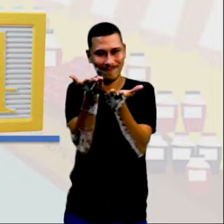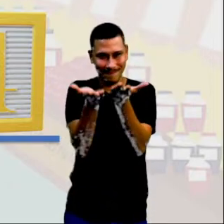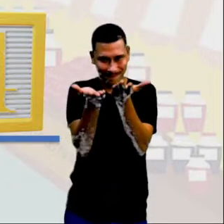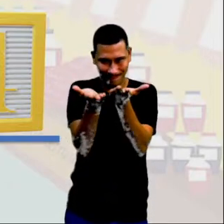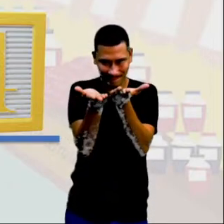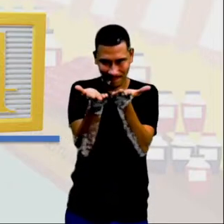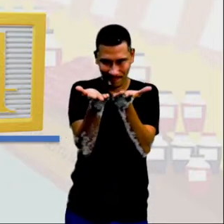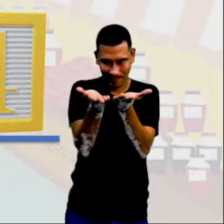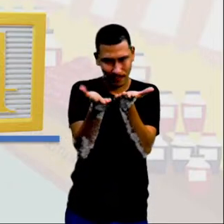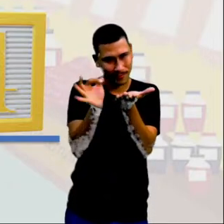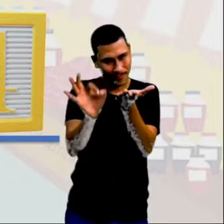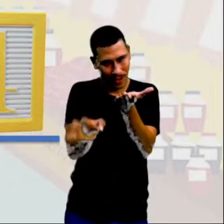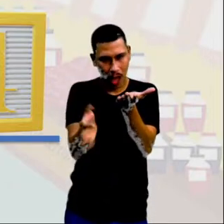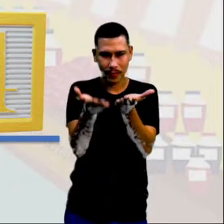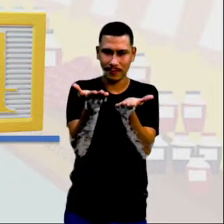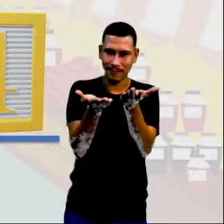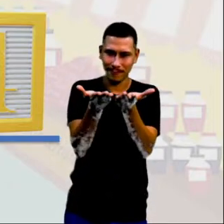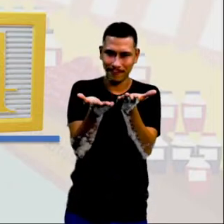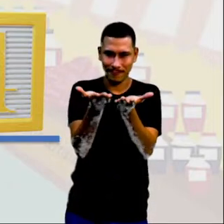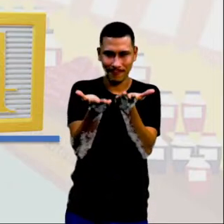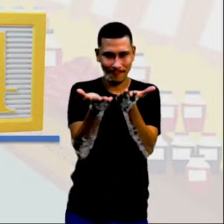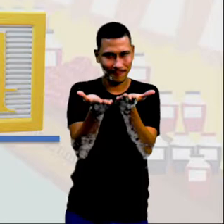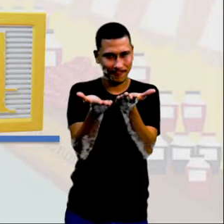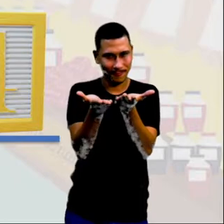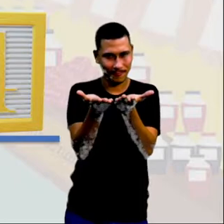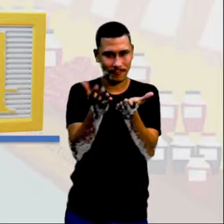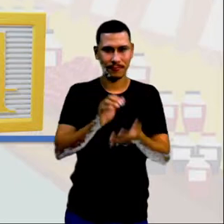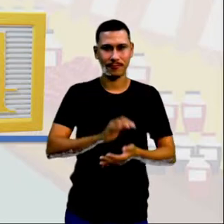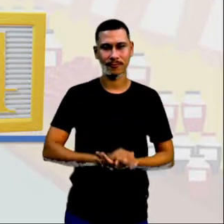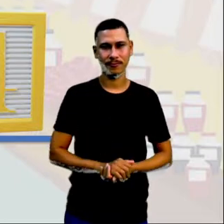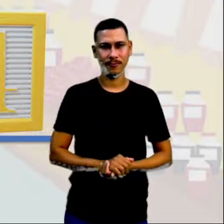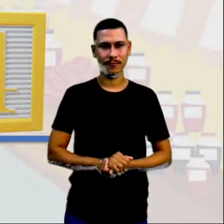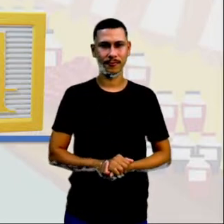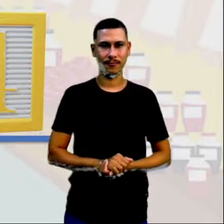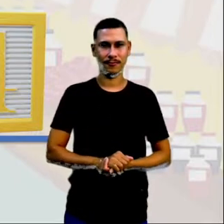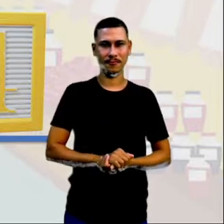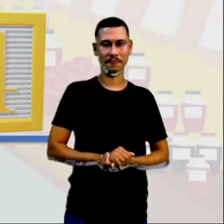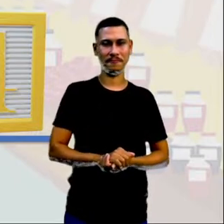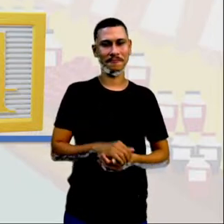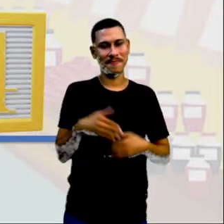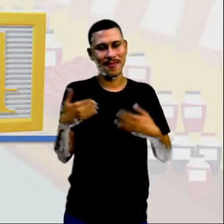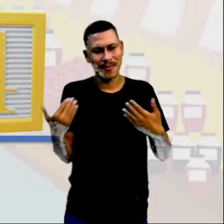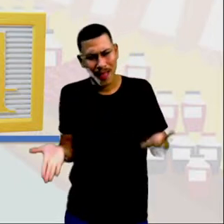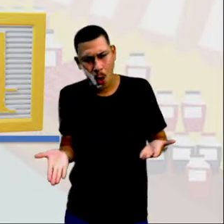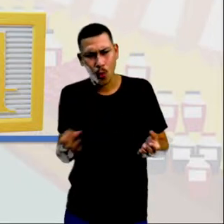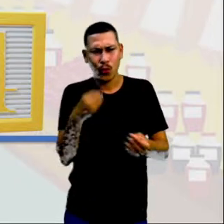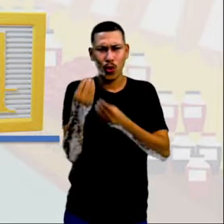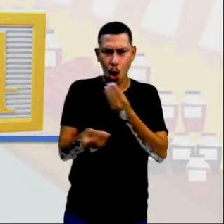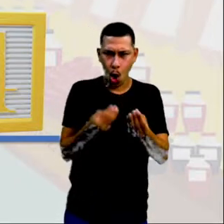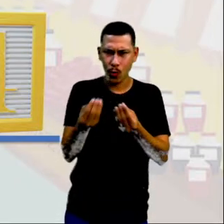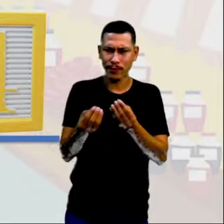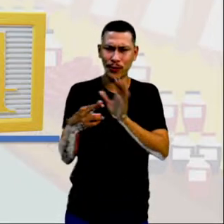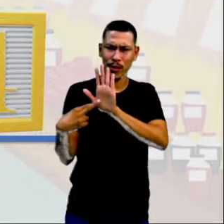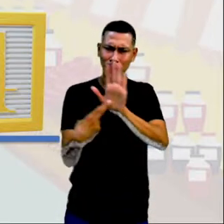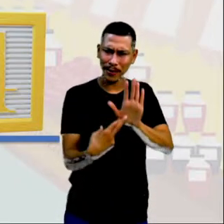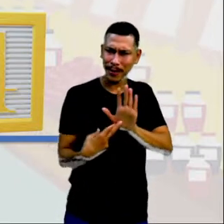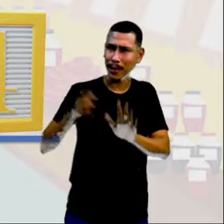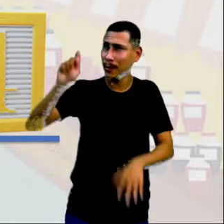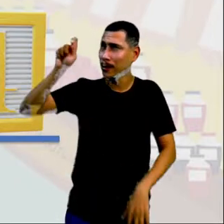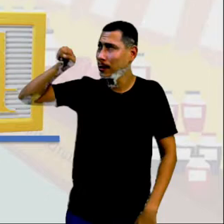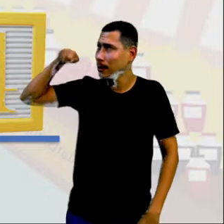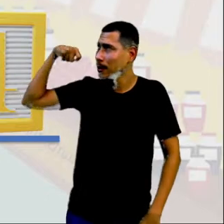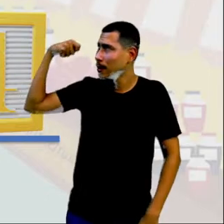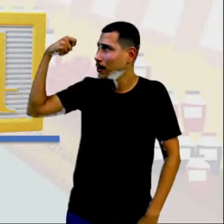lados a gente vai ter o mesmo peso, a mesma massa. Então, como é que a gente representa essa